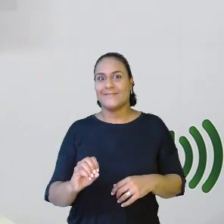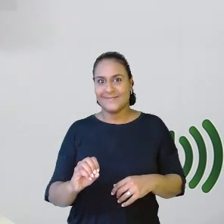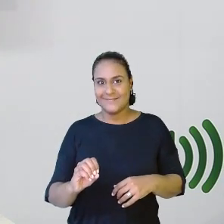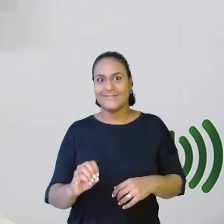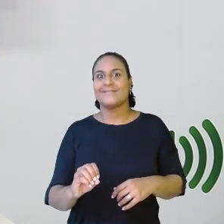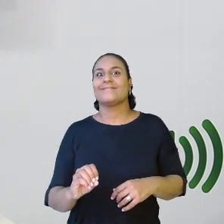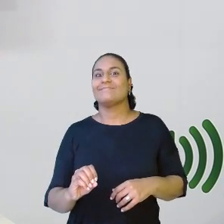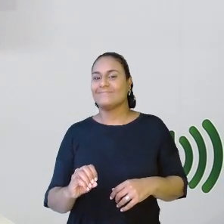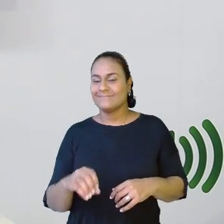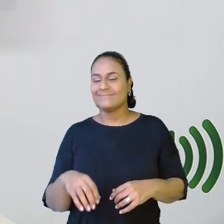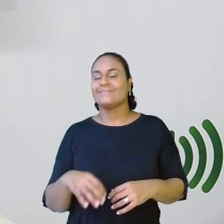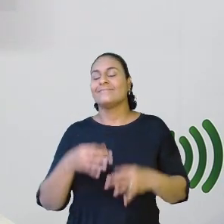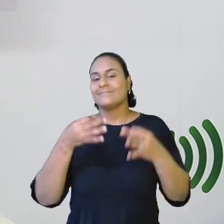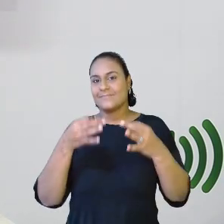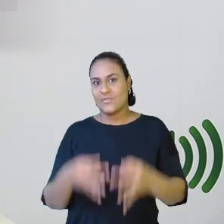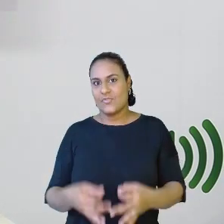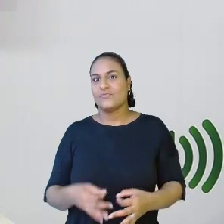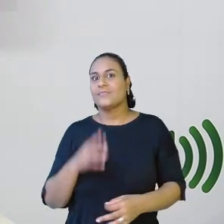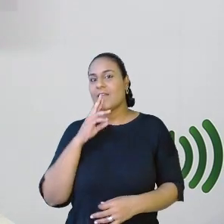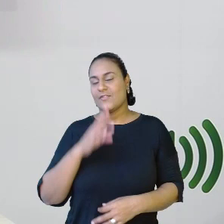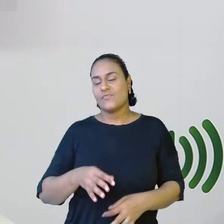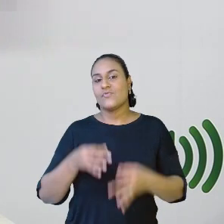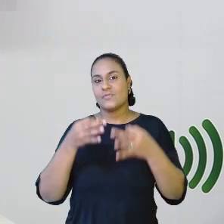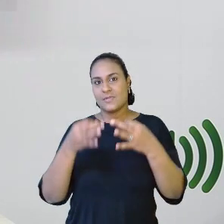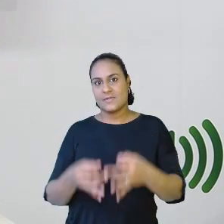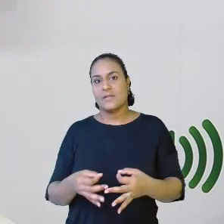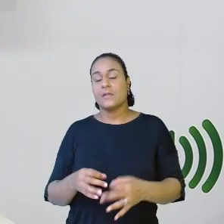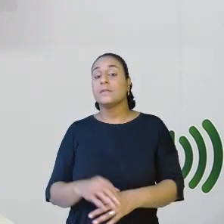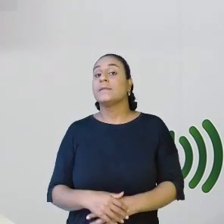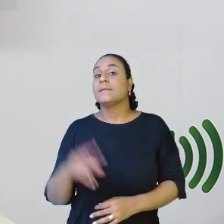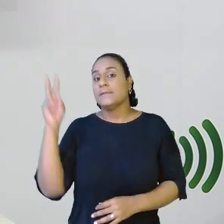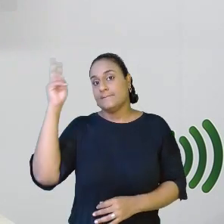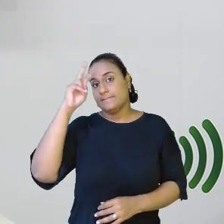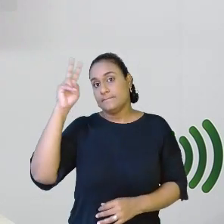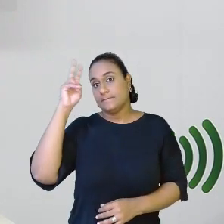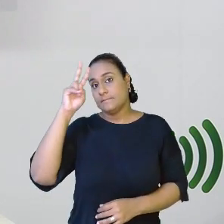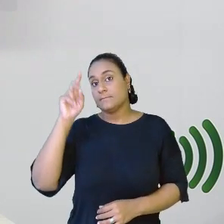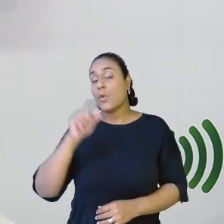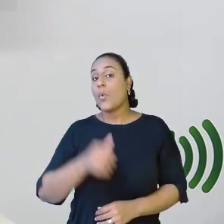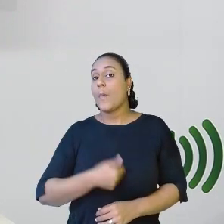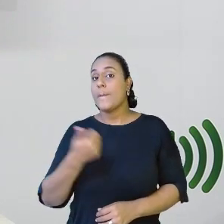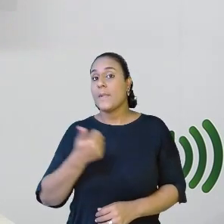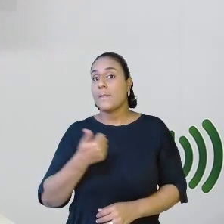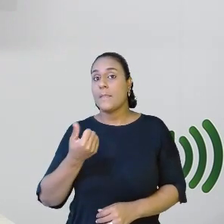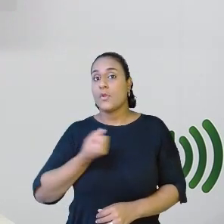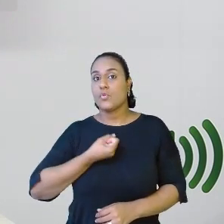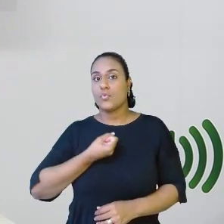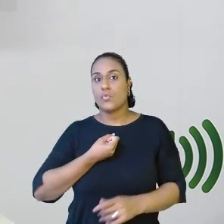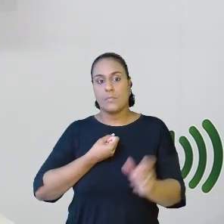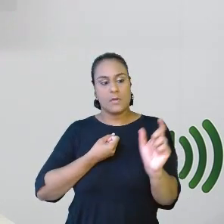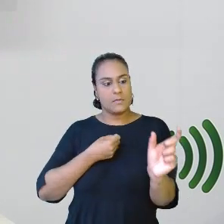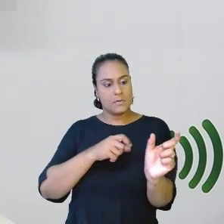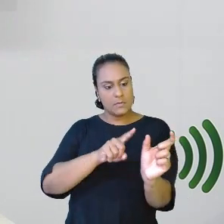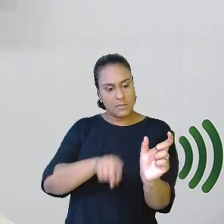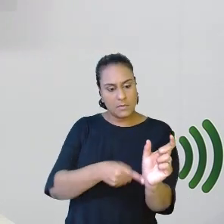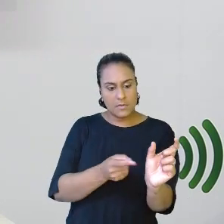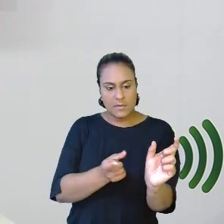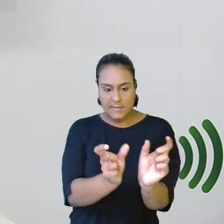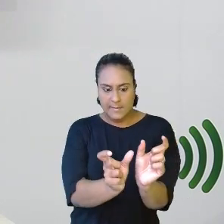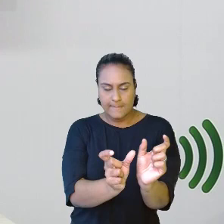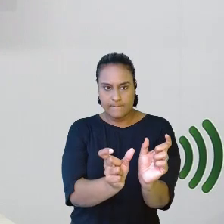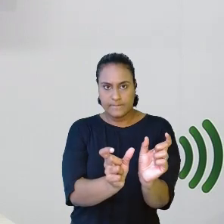décimos. Isso mesmo. Olha a resposta. Lembrando que o primeiro número que vem após a vírgula são